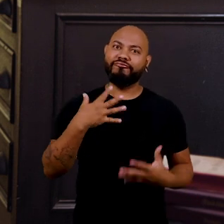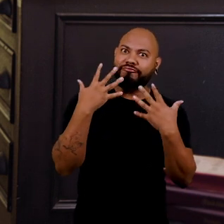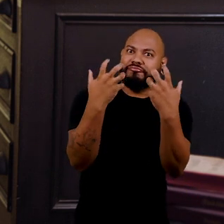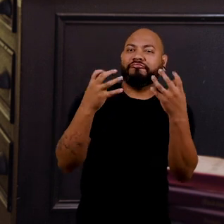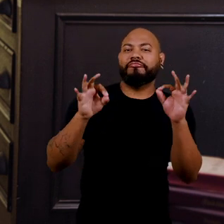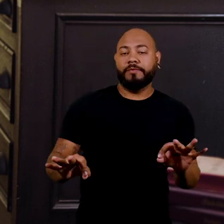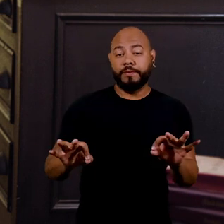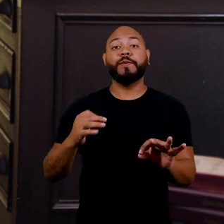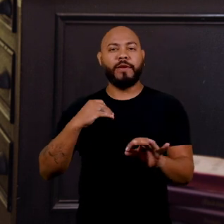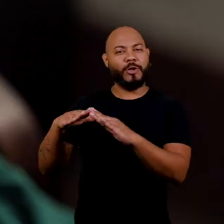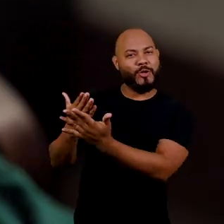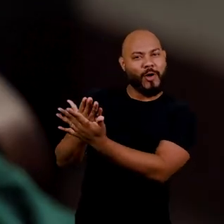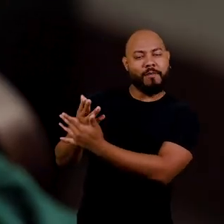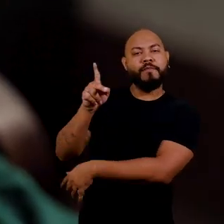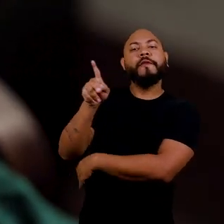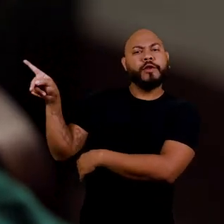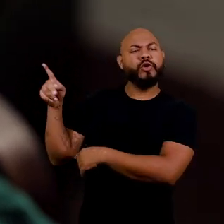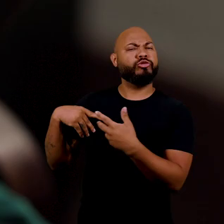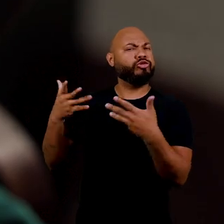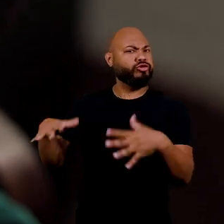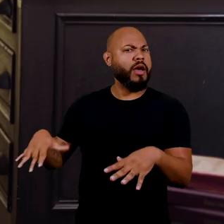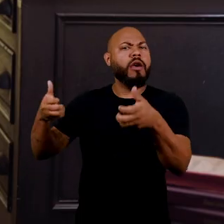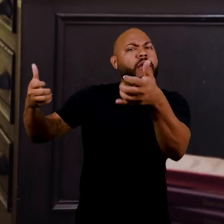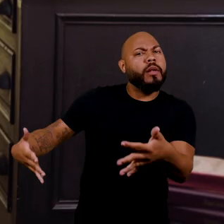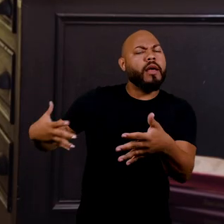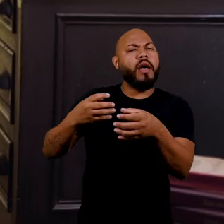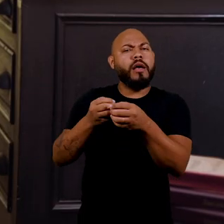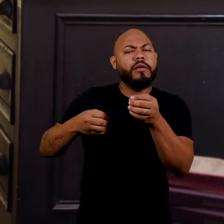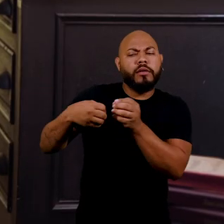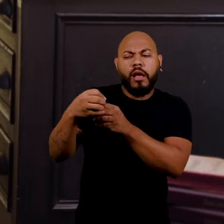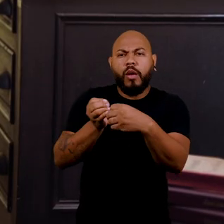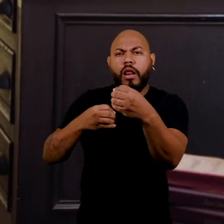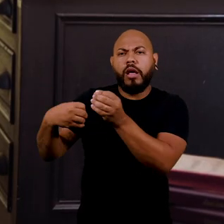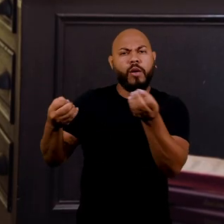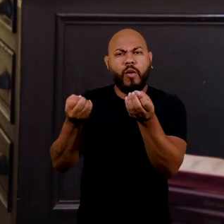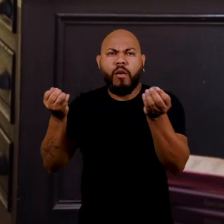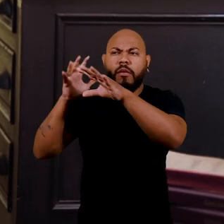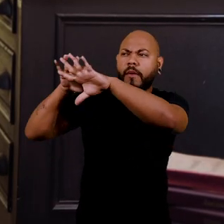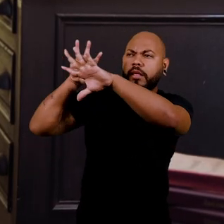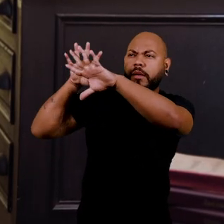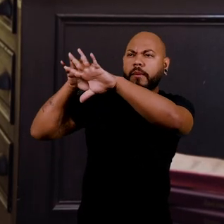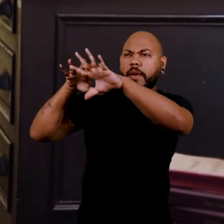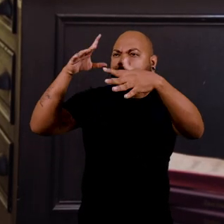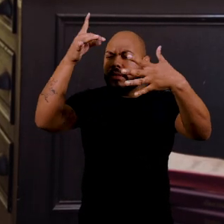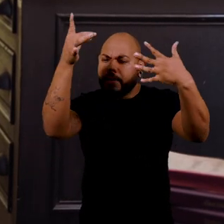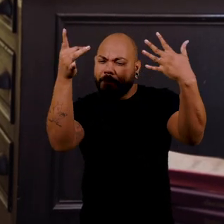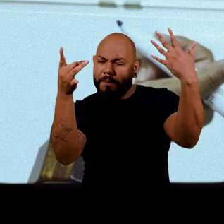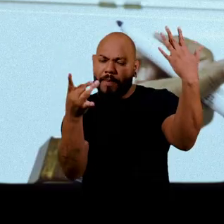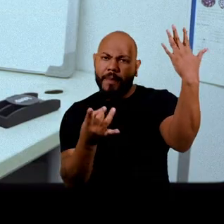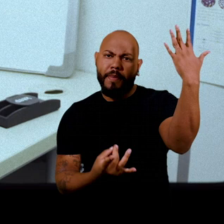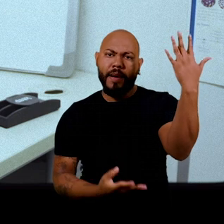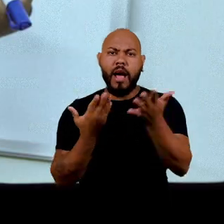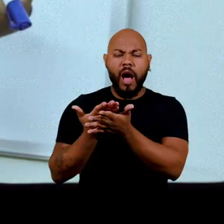escola, eu tive um professor que ele começou a estudar a célula e contar pra gente. Ele chegou com tanto apetite matemático, e cada momento, cada aula ele